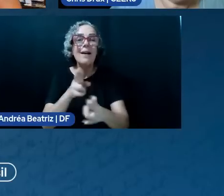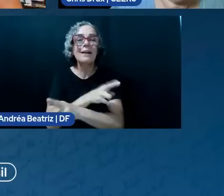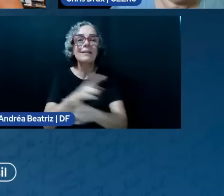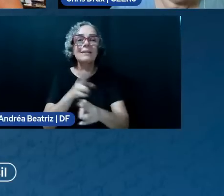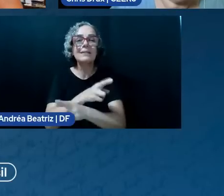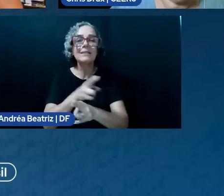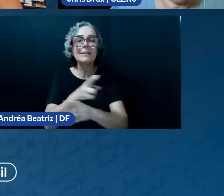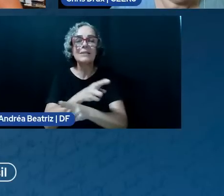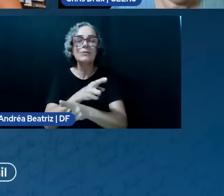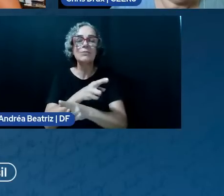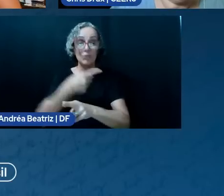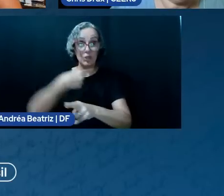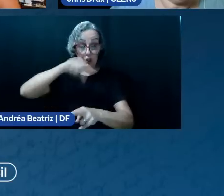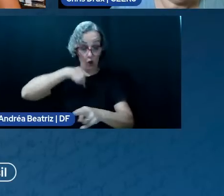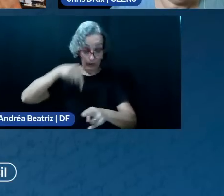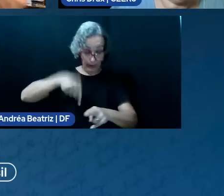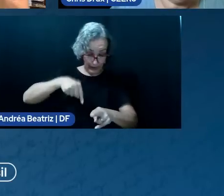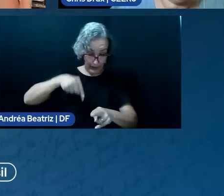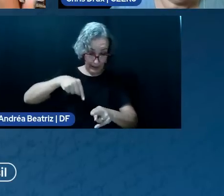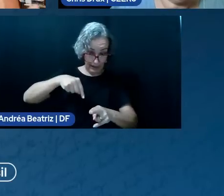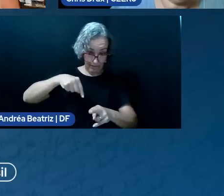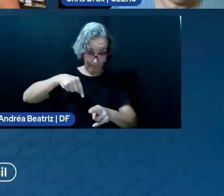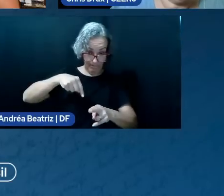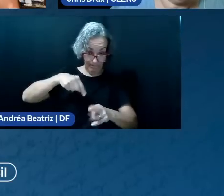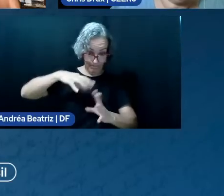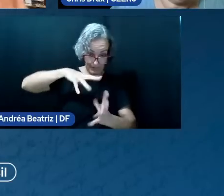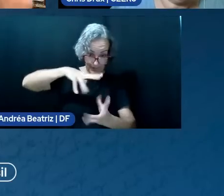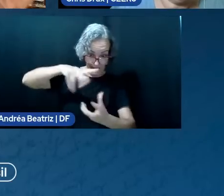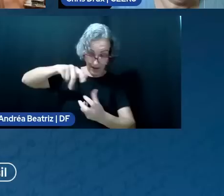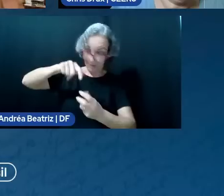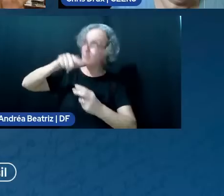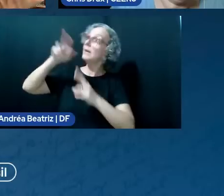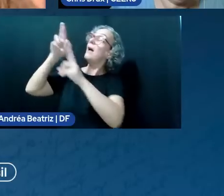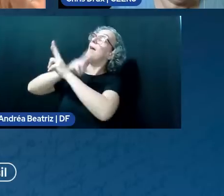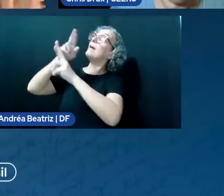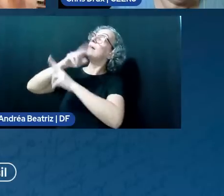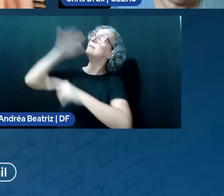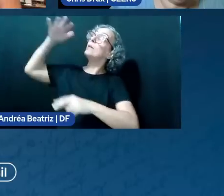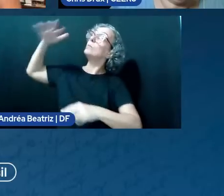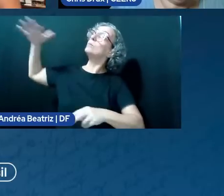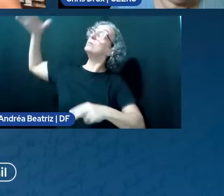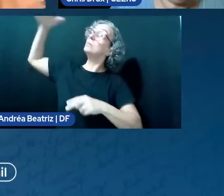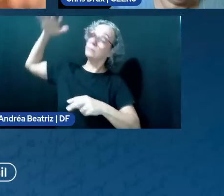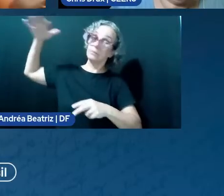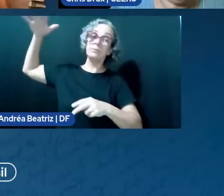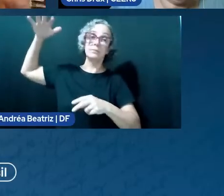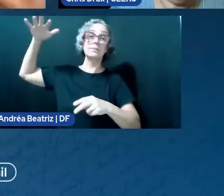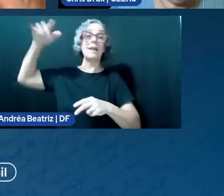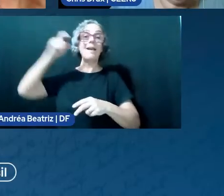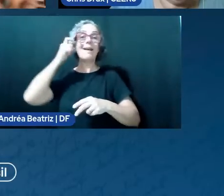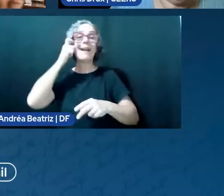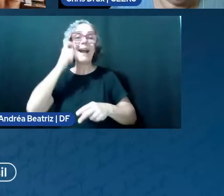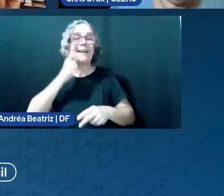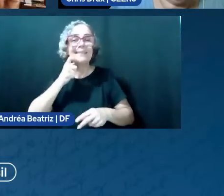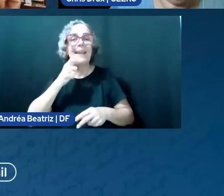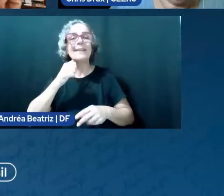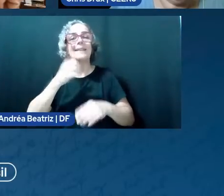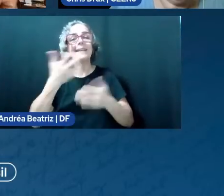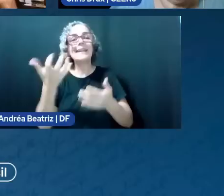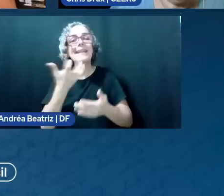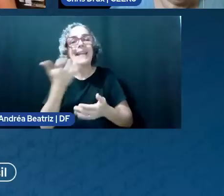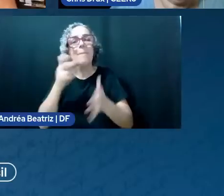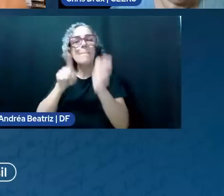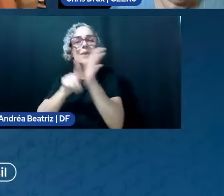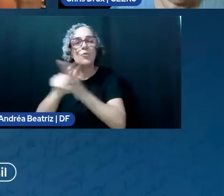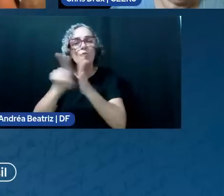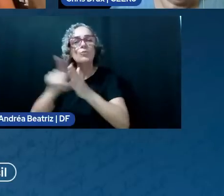plano espiritual, Kardec agora quer saber, desdobrando mais ainda essas